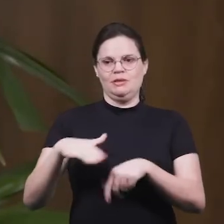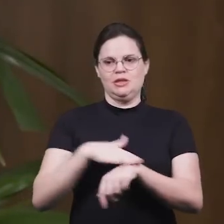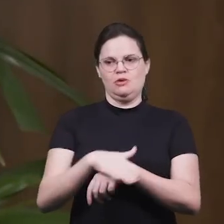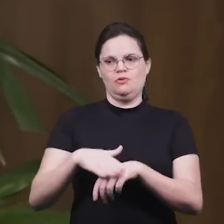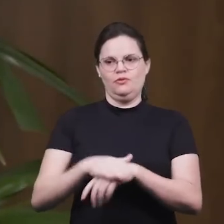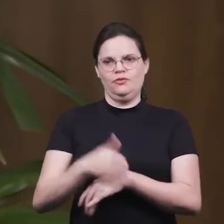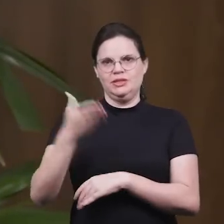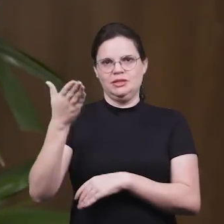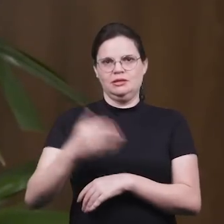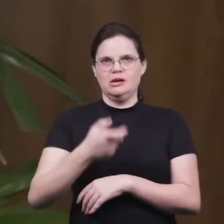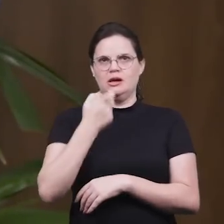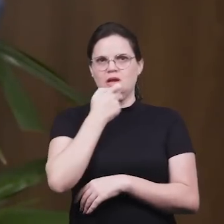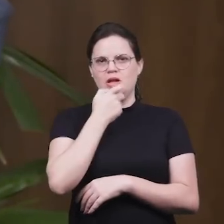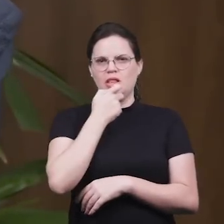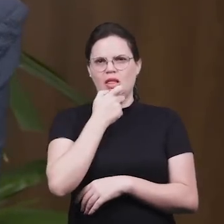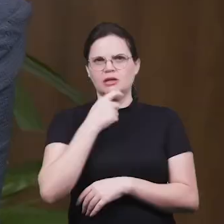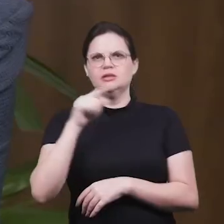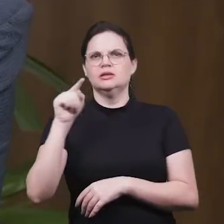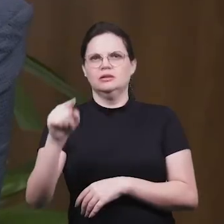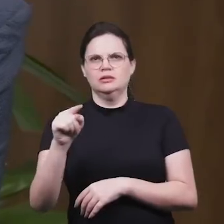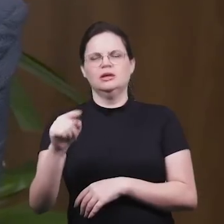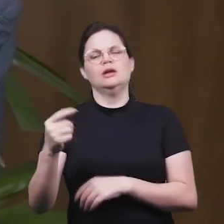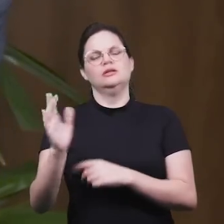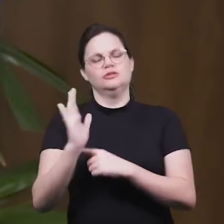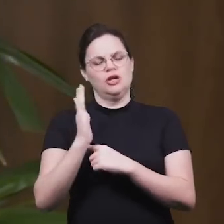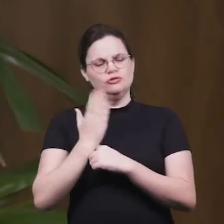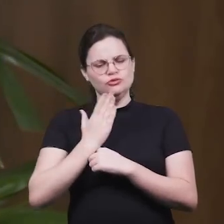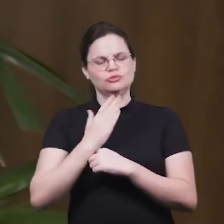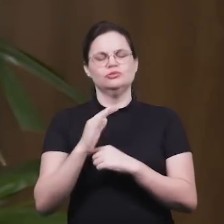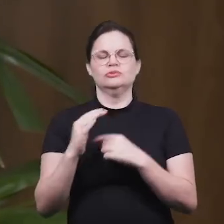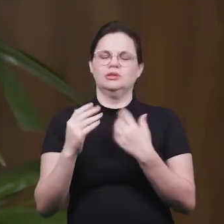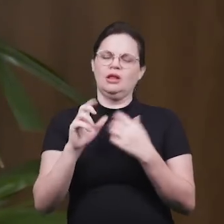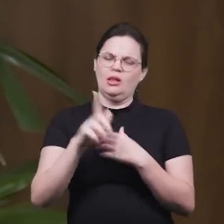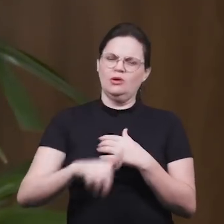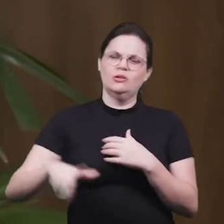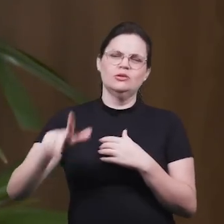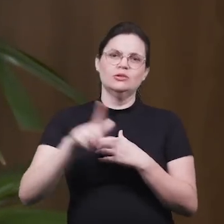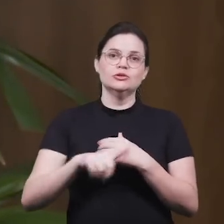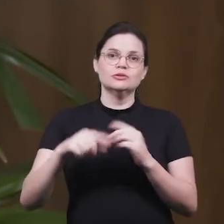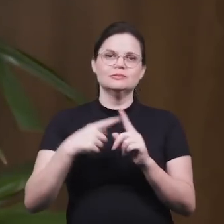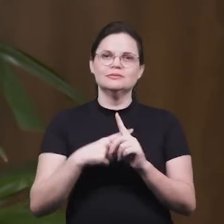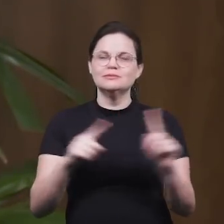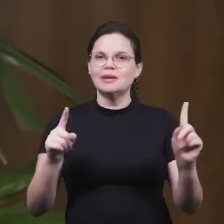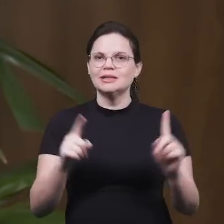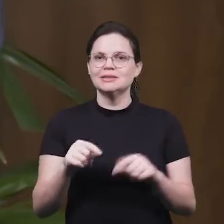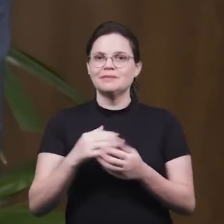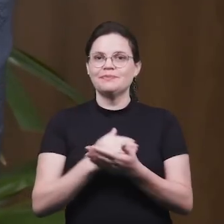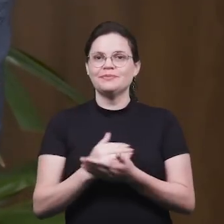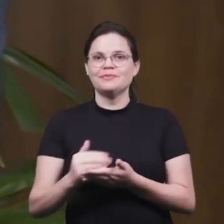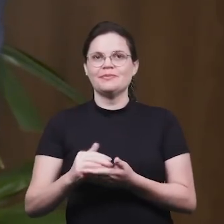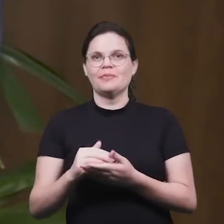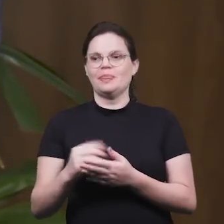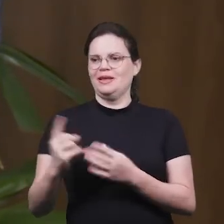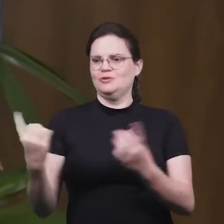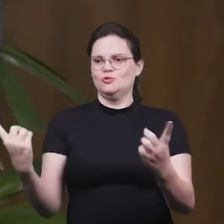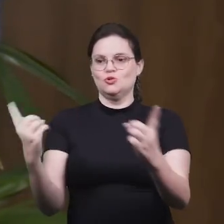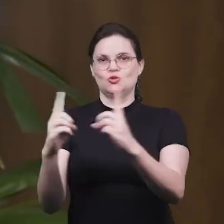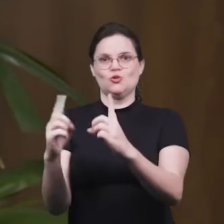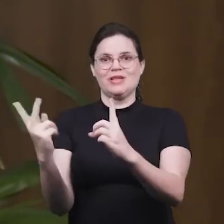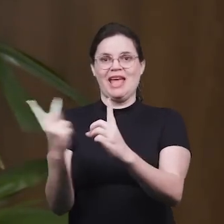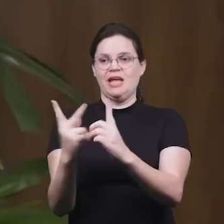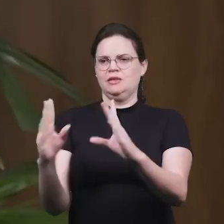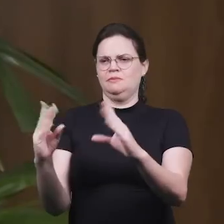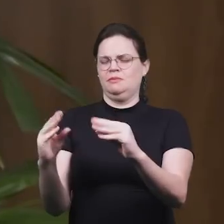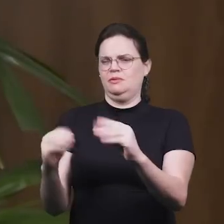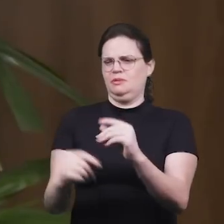eles em inglês, eles te respondem, te ajudam, assim. Mas quando eles falam entre si,